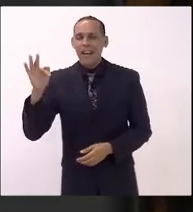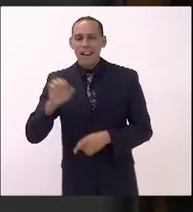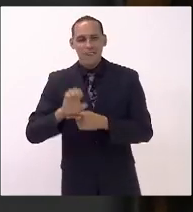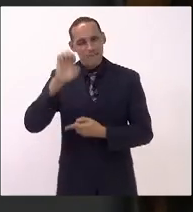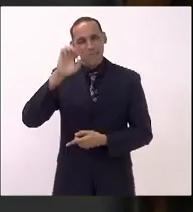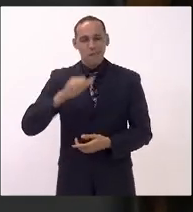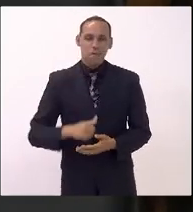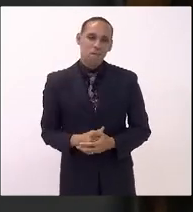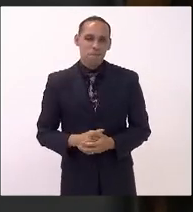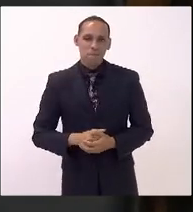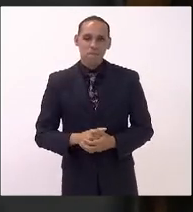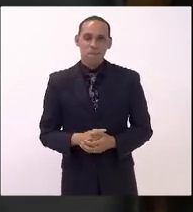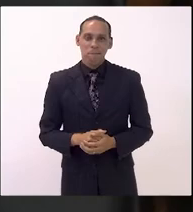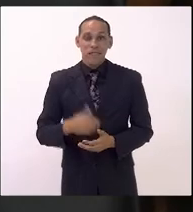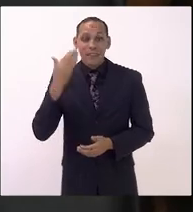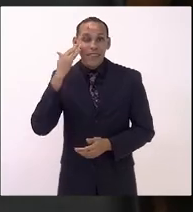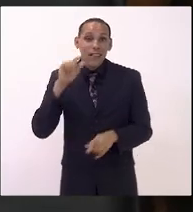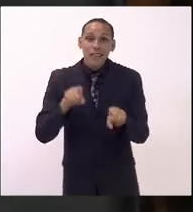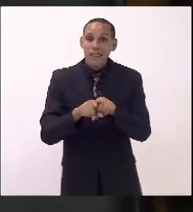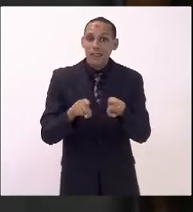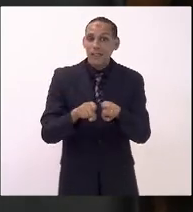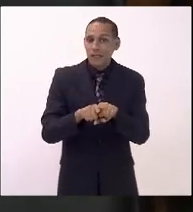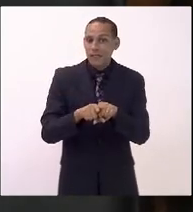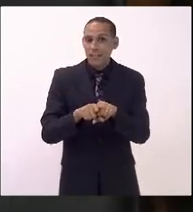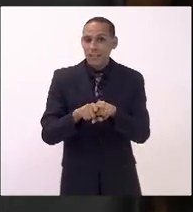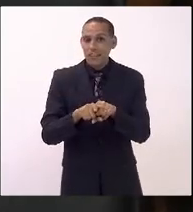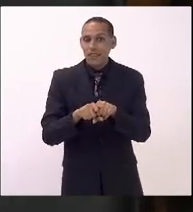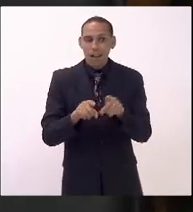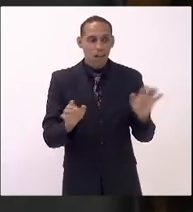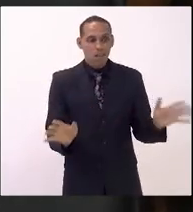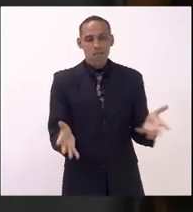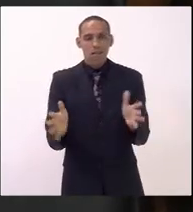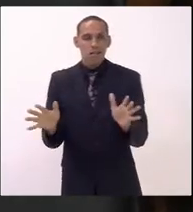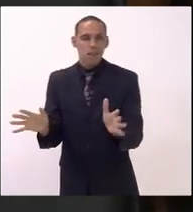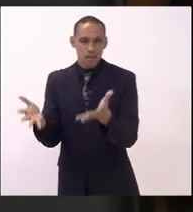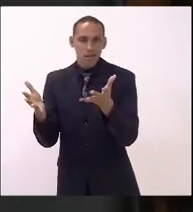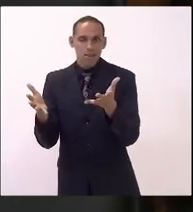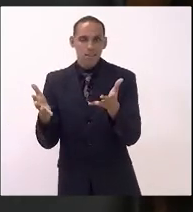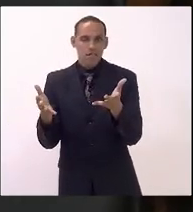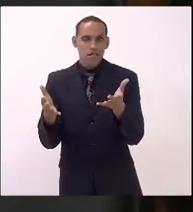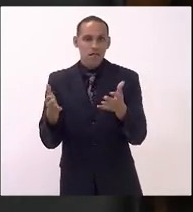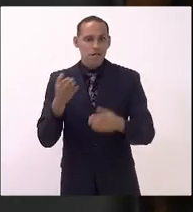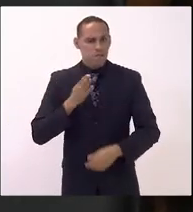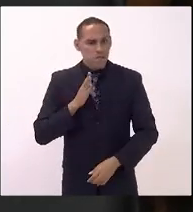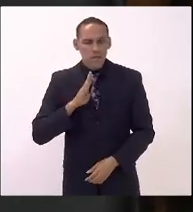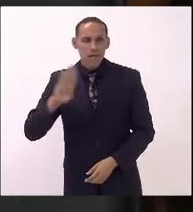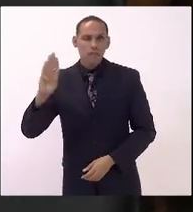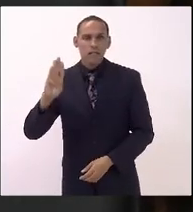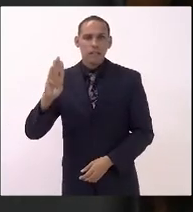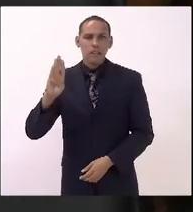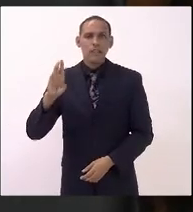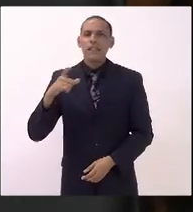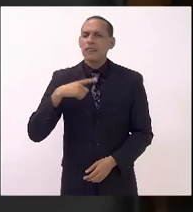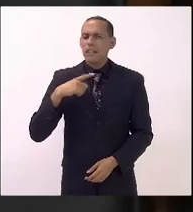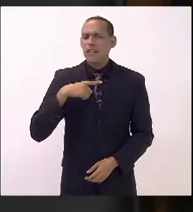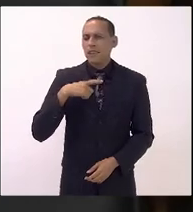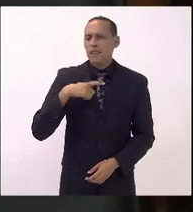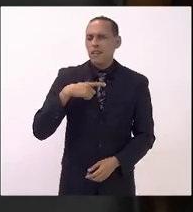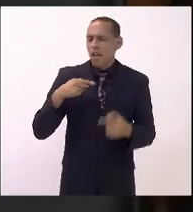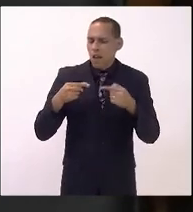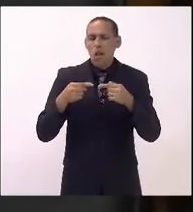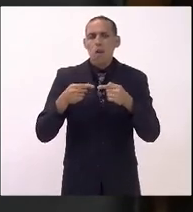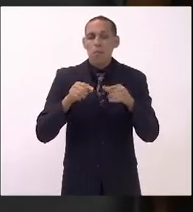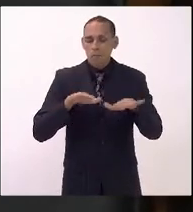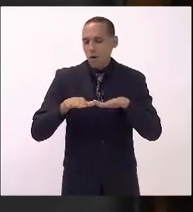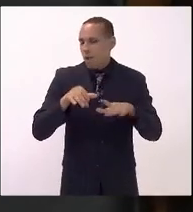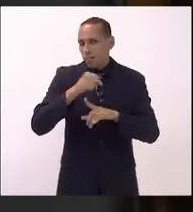estaduais. Entendendo também que, como essa campanha, essa candidatura, ela tem uma lógica suprapartidária pelo movimento social, porque,